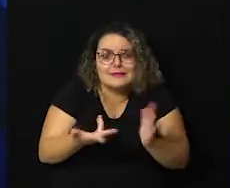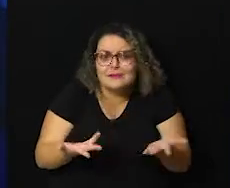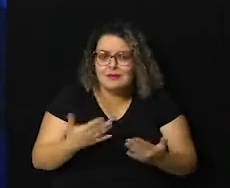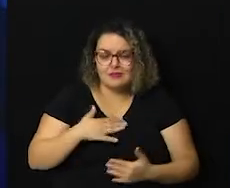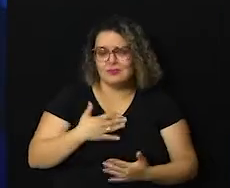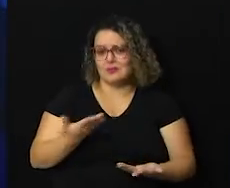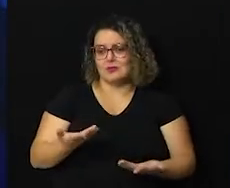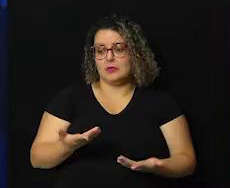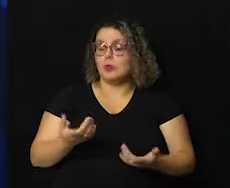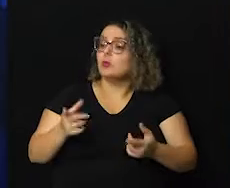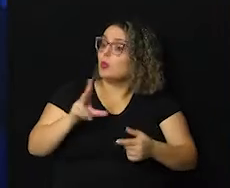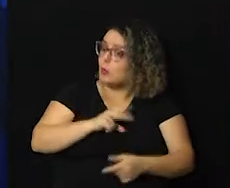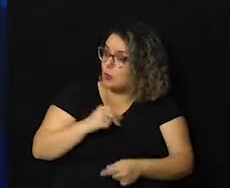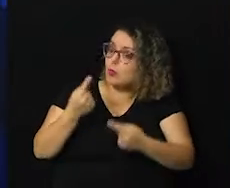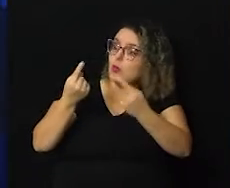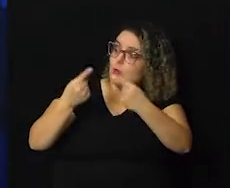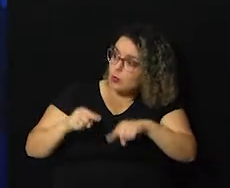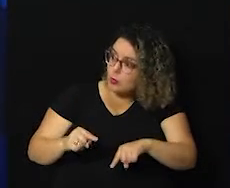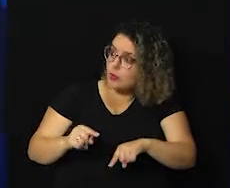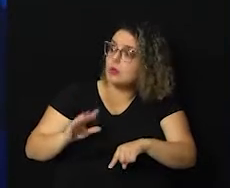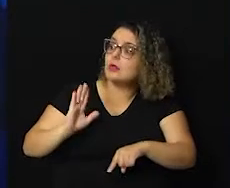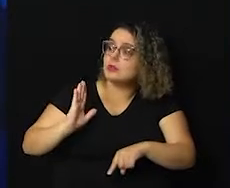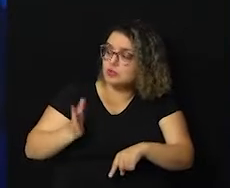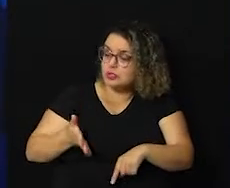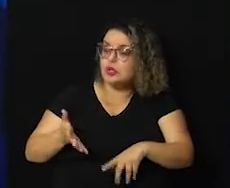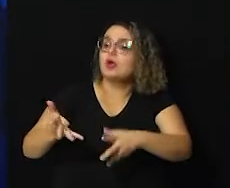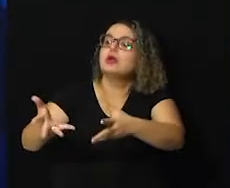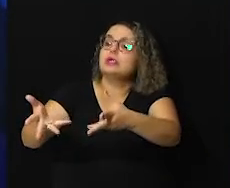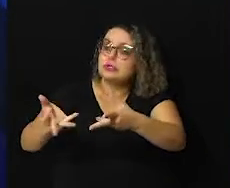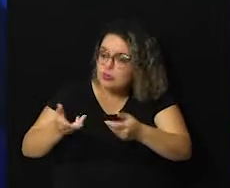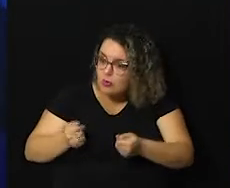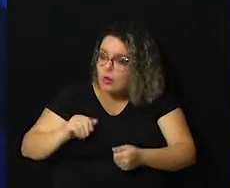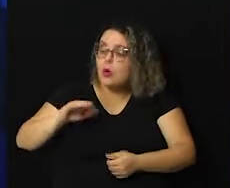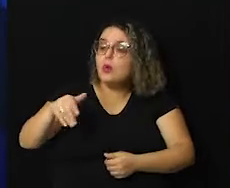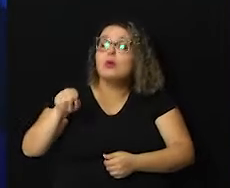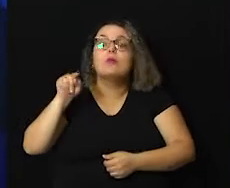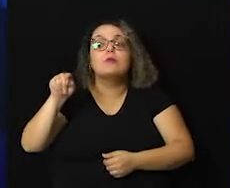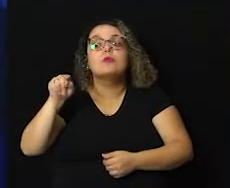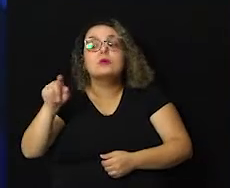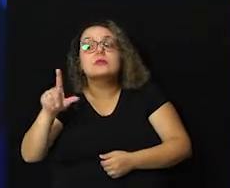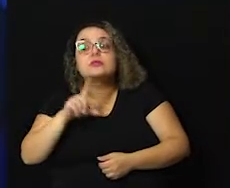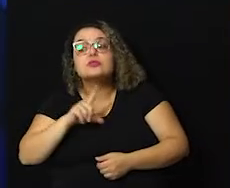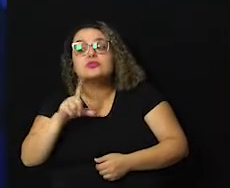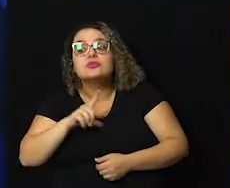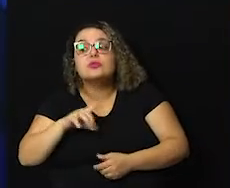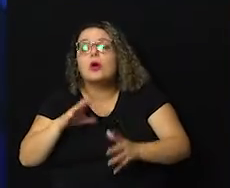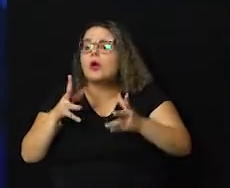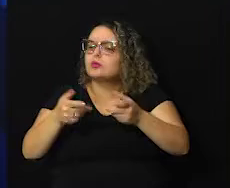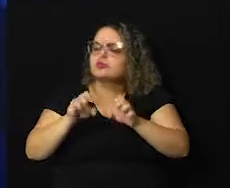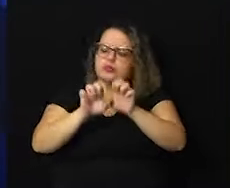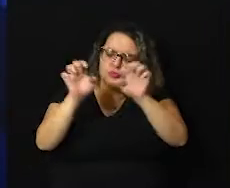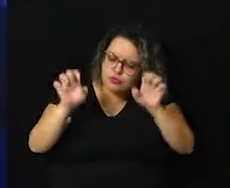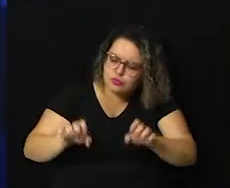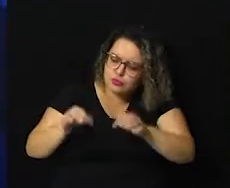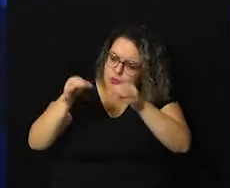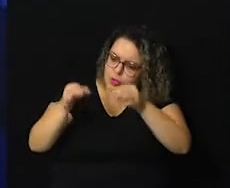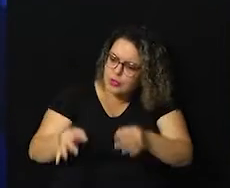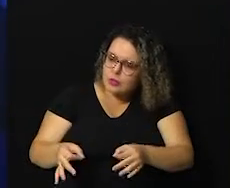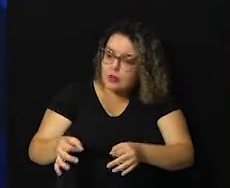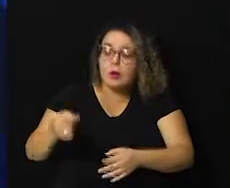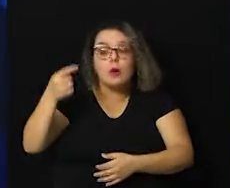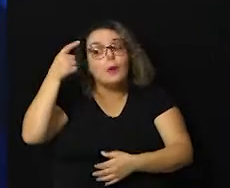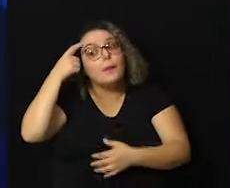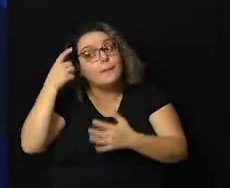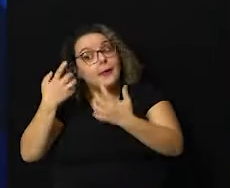é só ali então é Um Desafio e eu já te convido então quando você tiver tudo